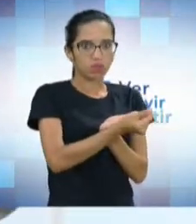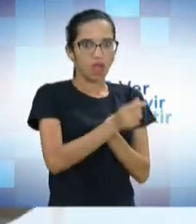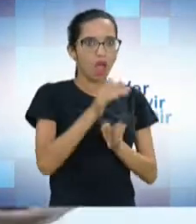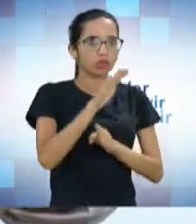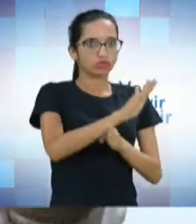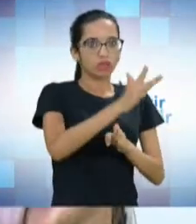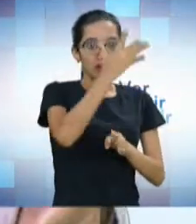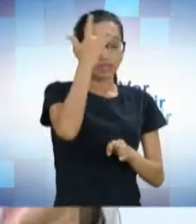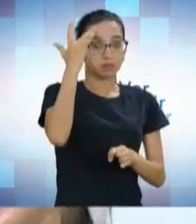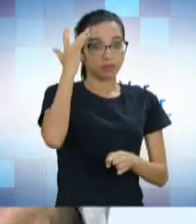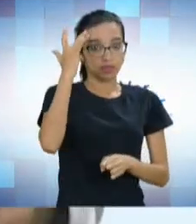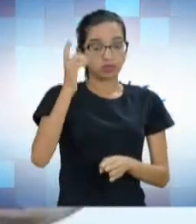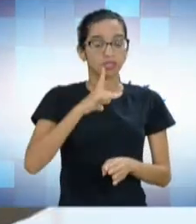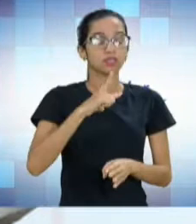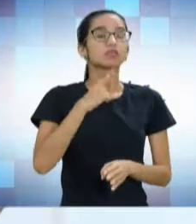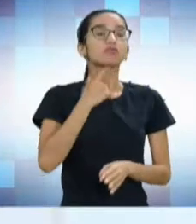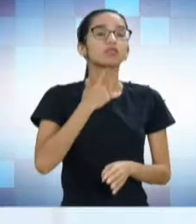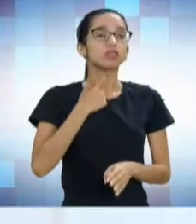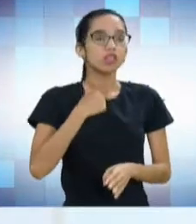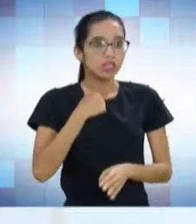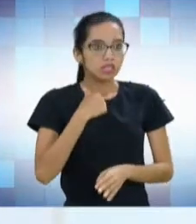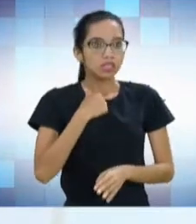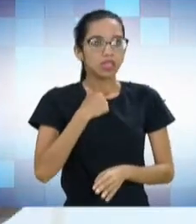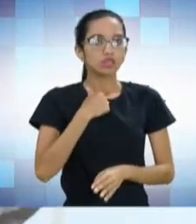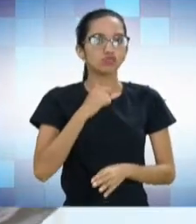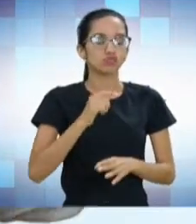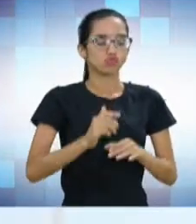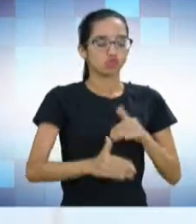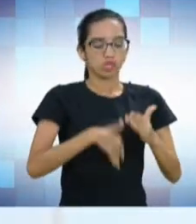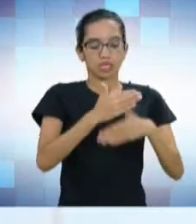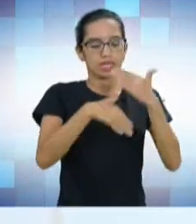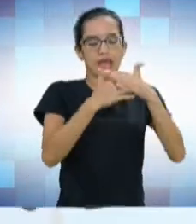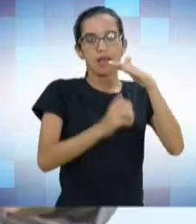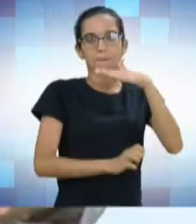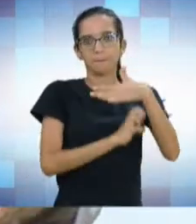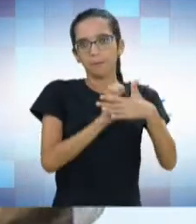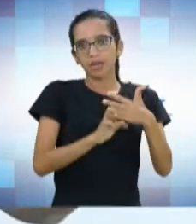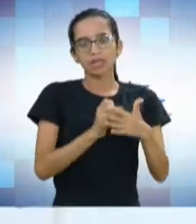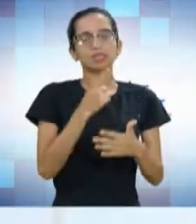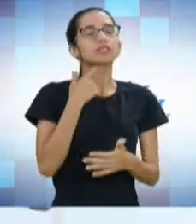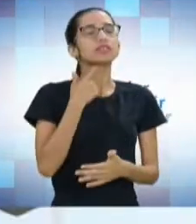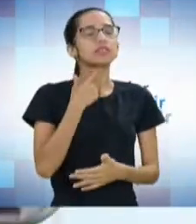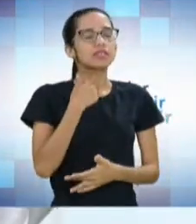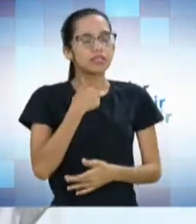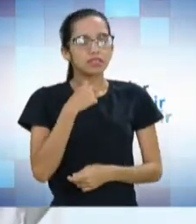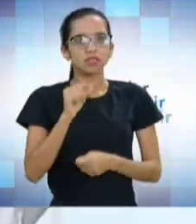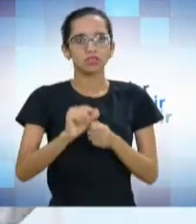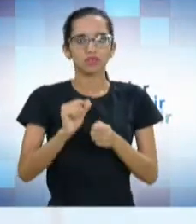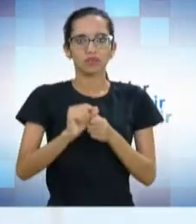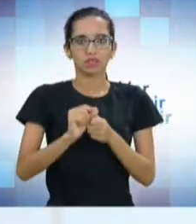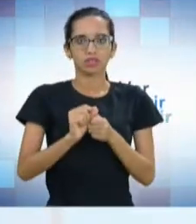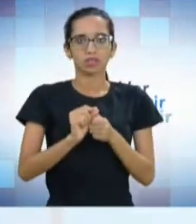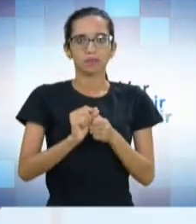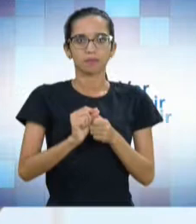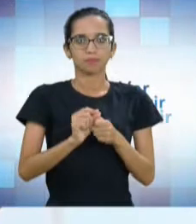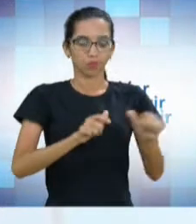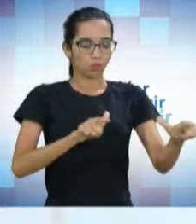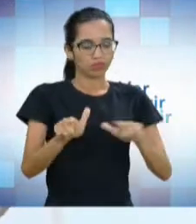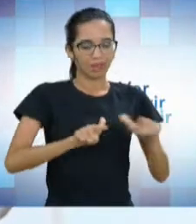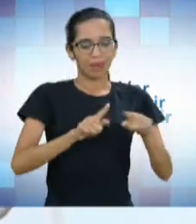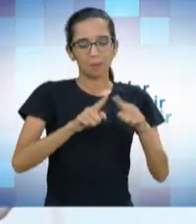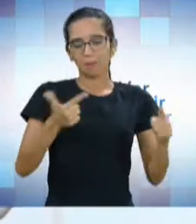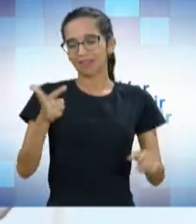ter acesso ao crédito que tem o seu bank o que deseja praticar o fazer um bem e não ter essa oportunidade